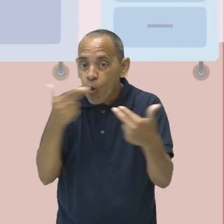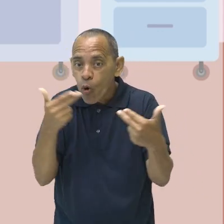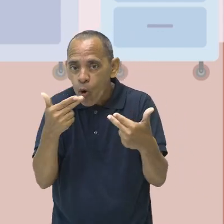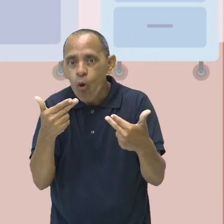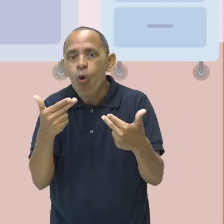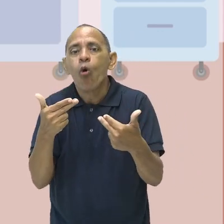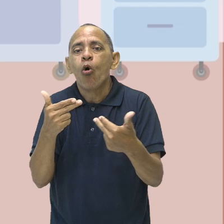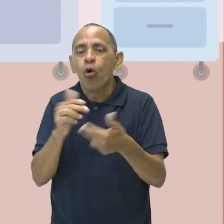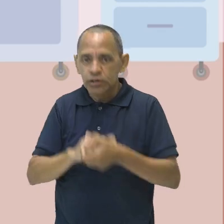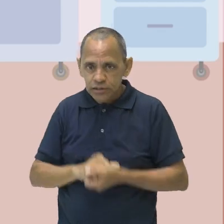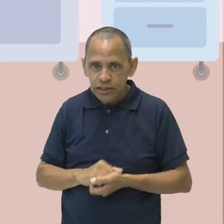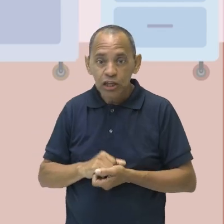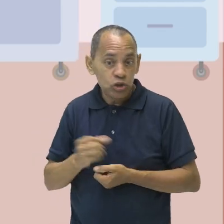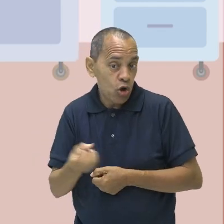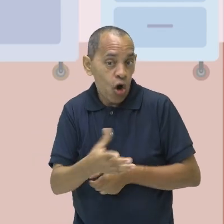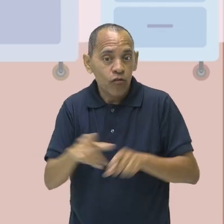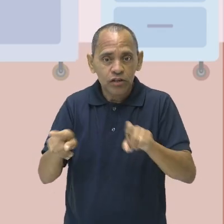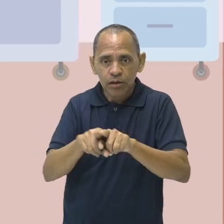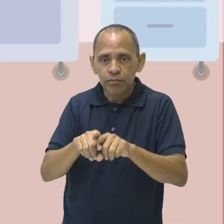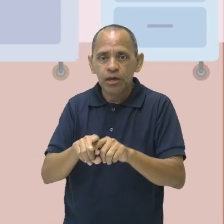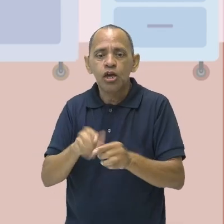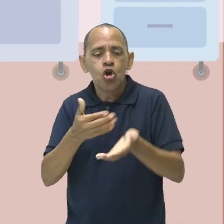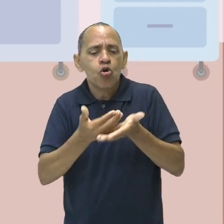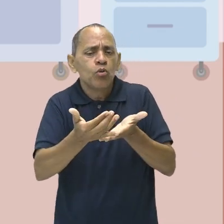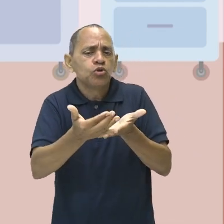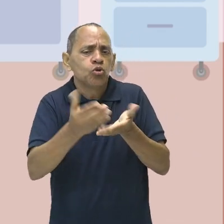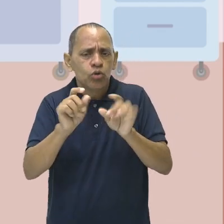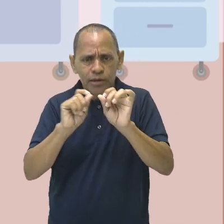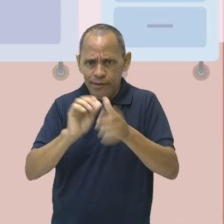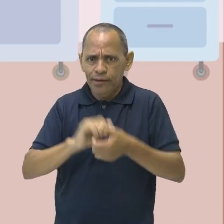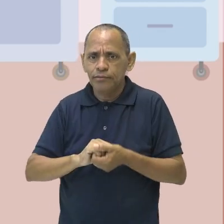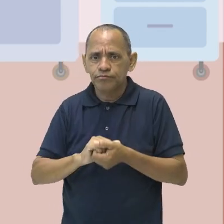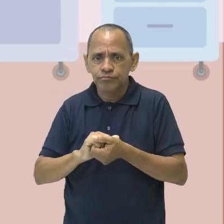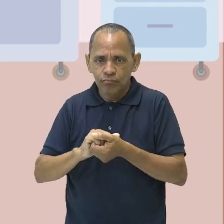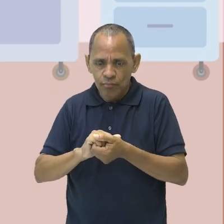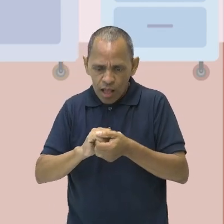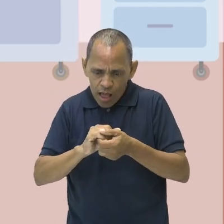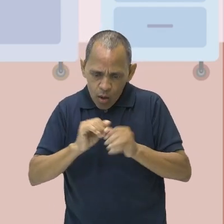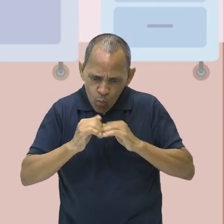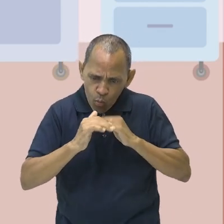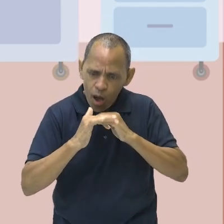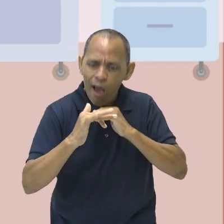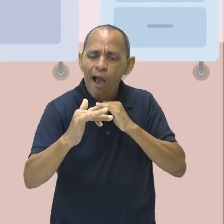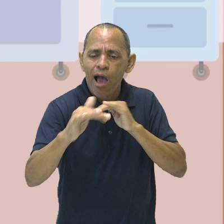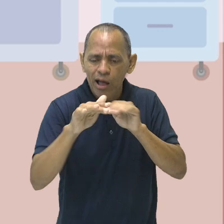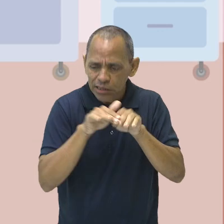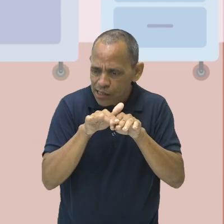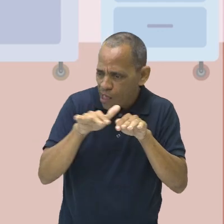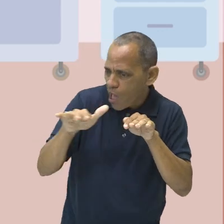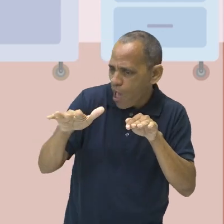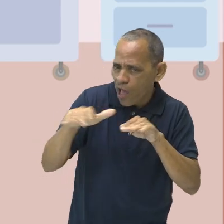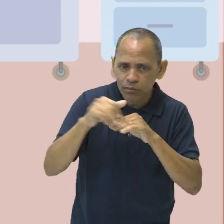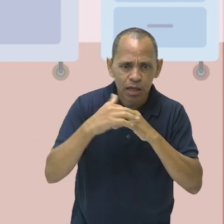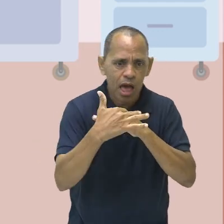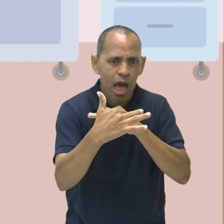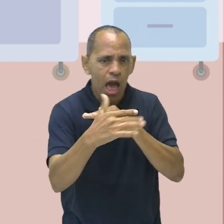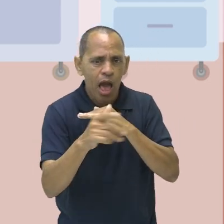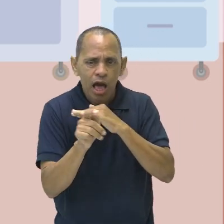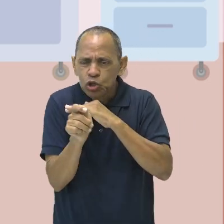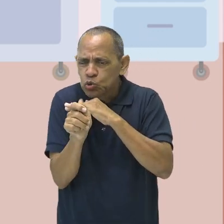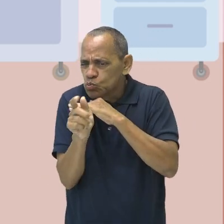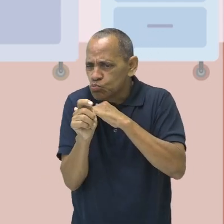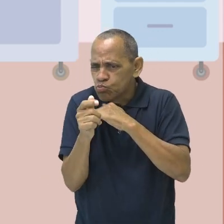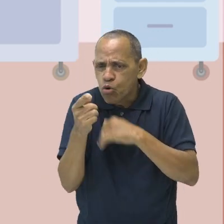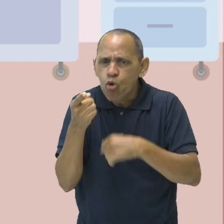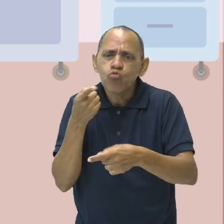começou a entremear no tapete as lãs e as cores que lhe dariam companhia. E aos poucos seu desejo